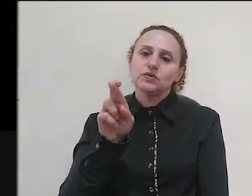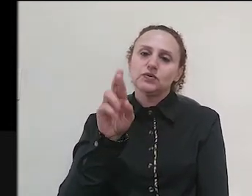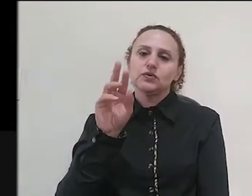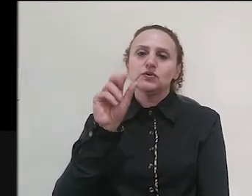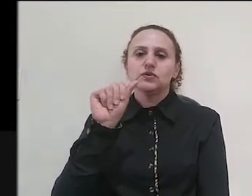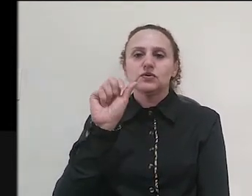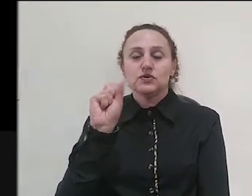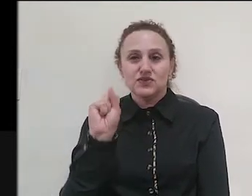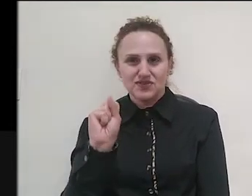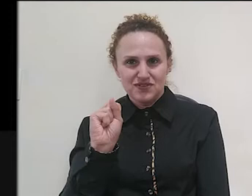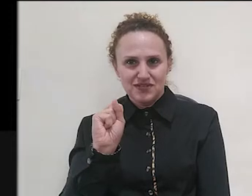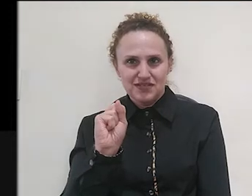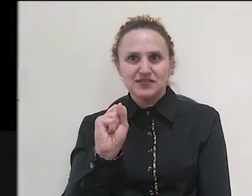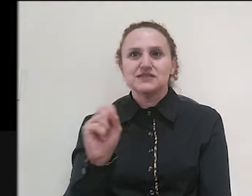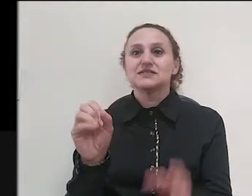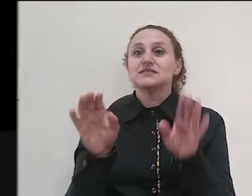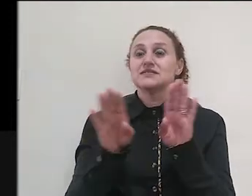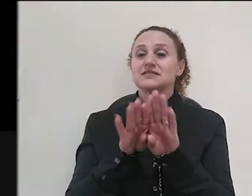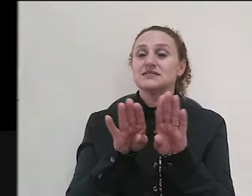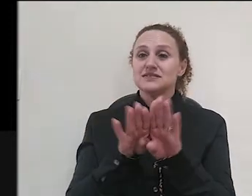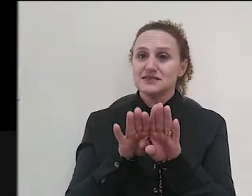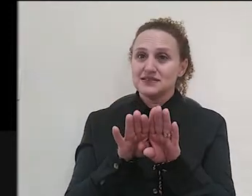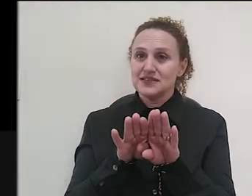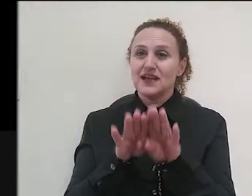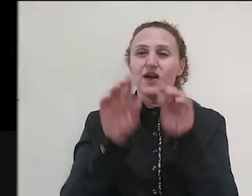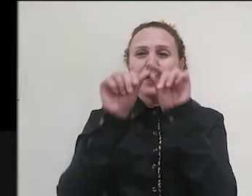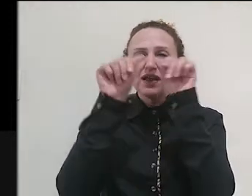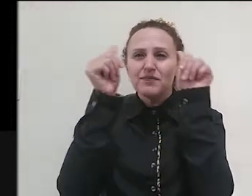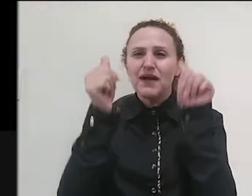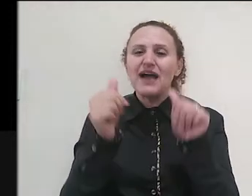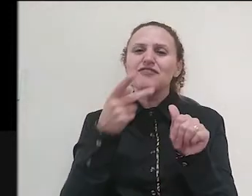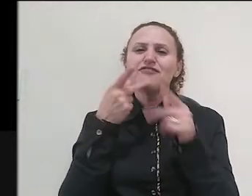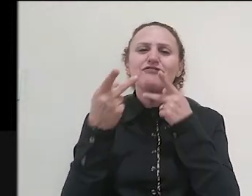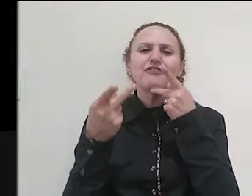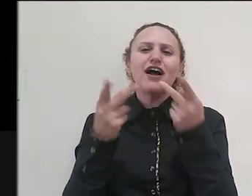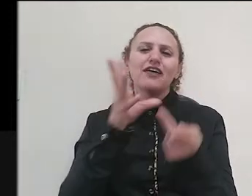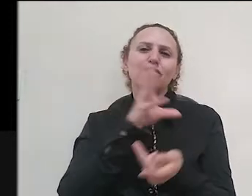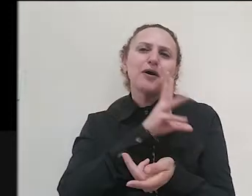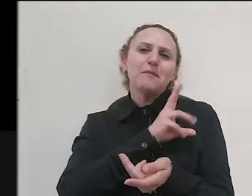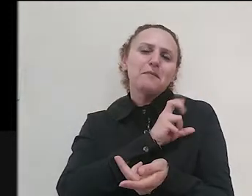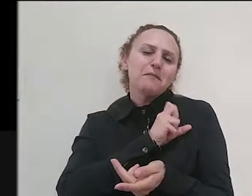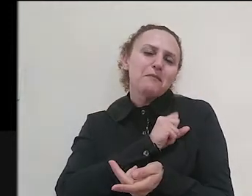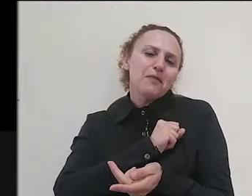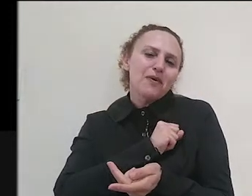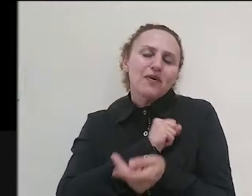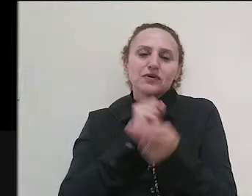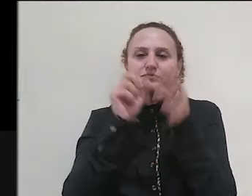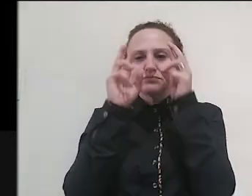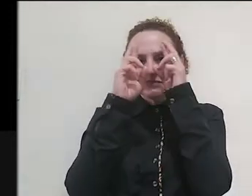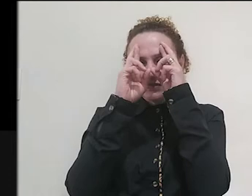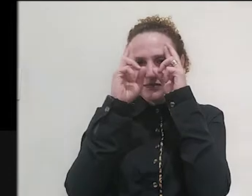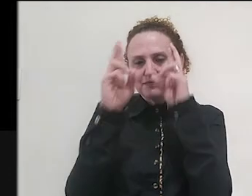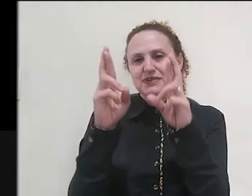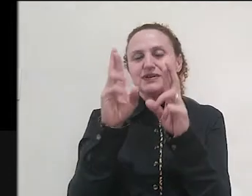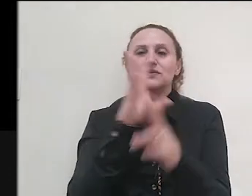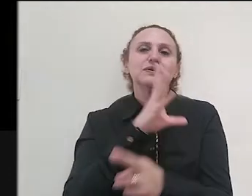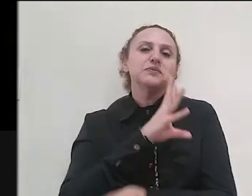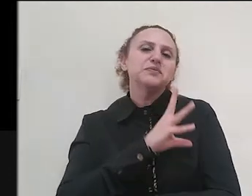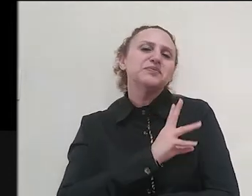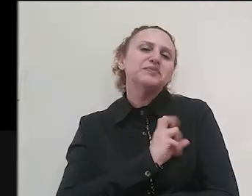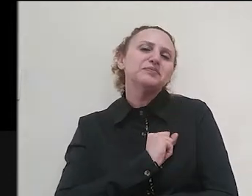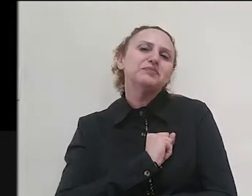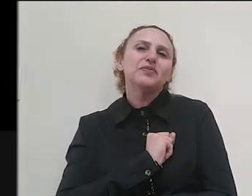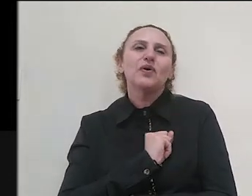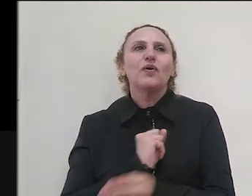aqui que eu coloquei para você, essa iluminura, trata do amor cortês, né? Do amor que vai aparecer